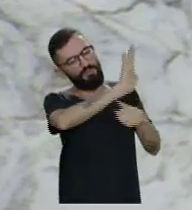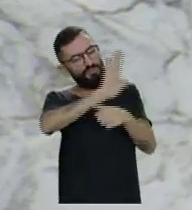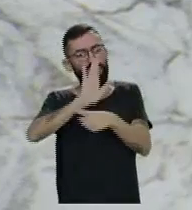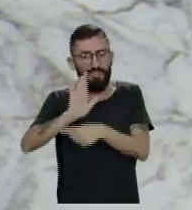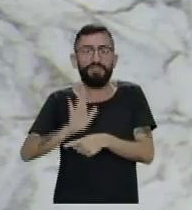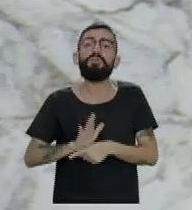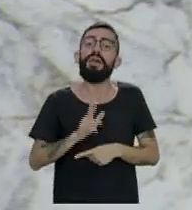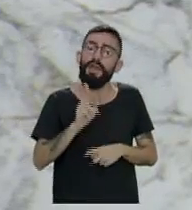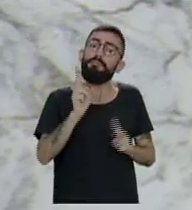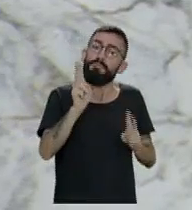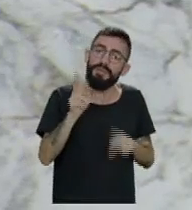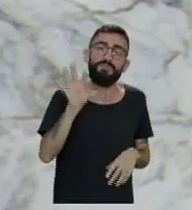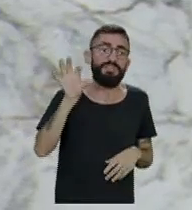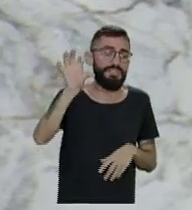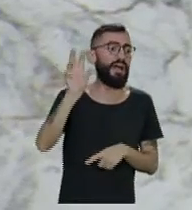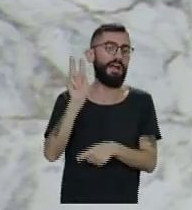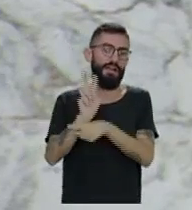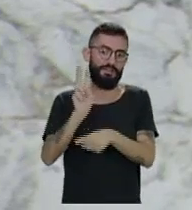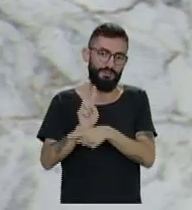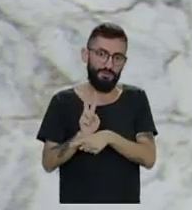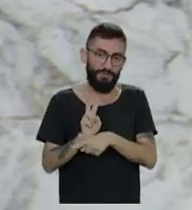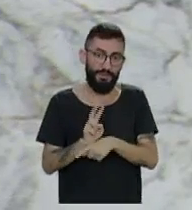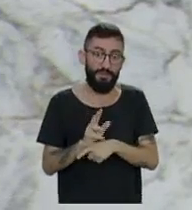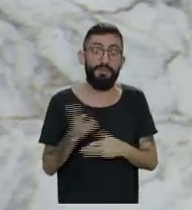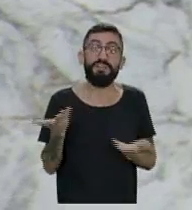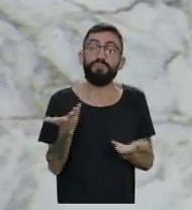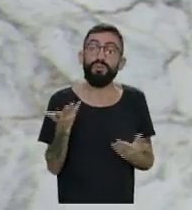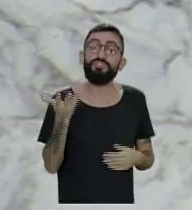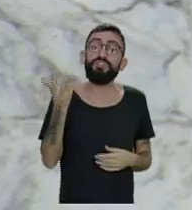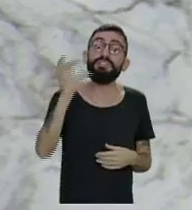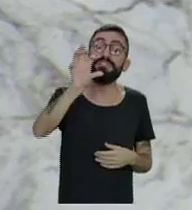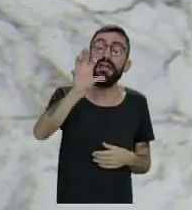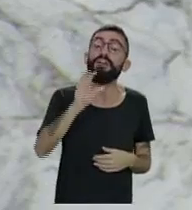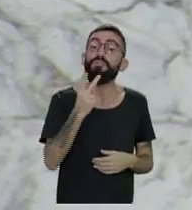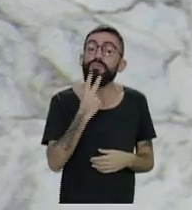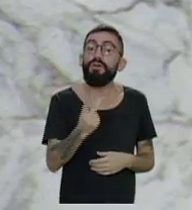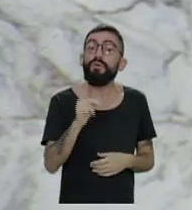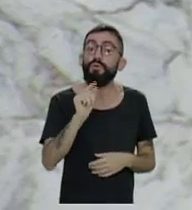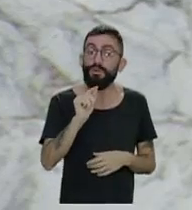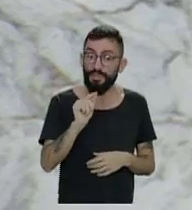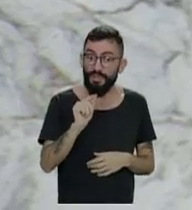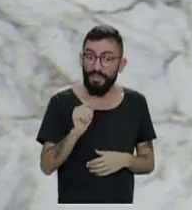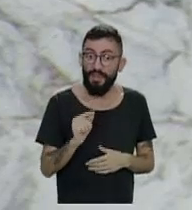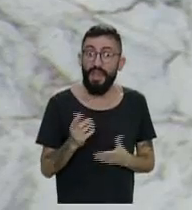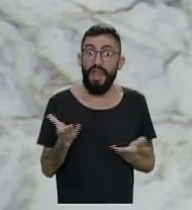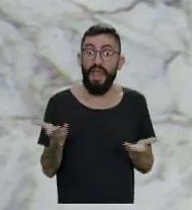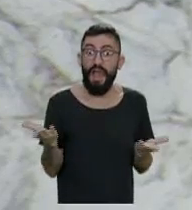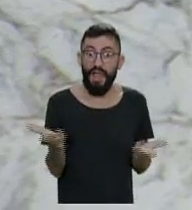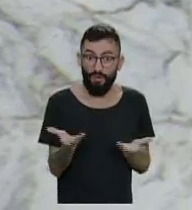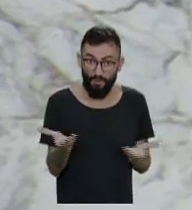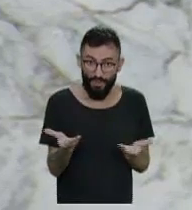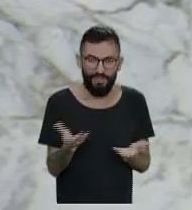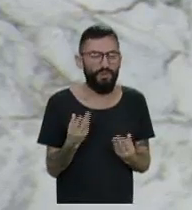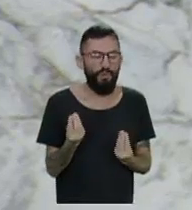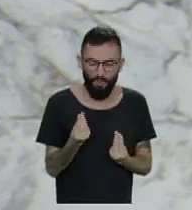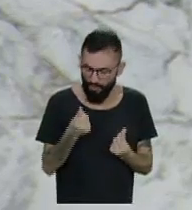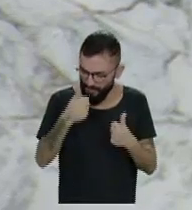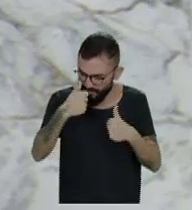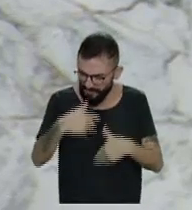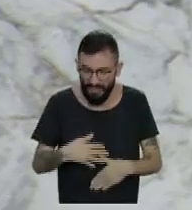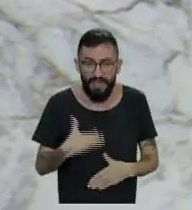extensão do estado estado hoje que está propondo com um eh como que eu posso dizer